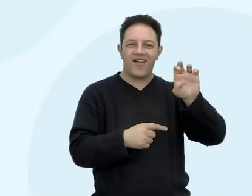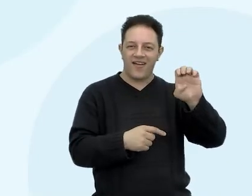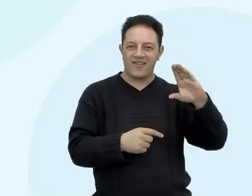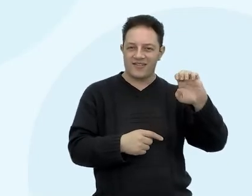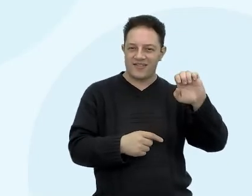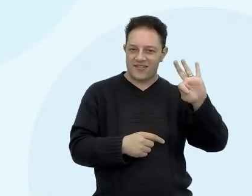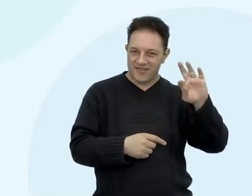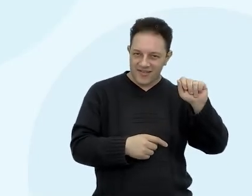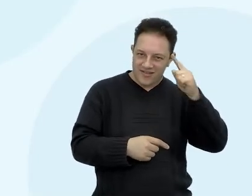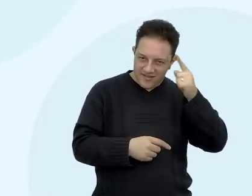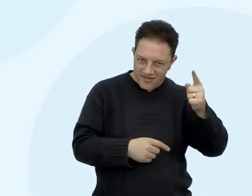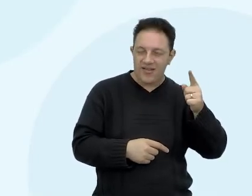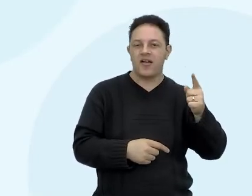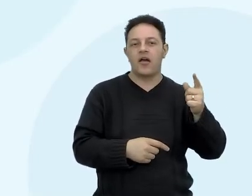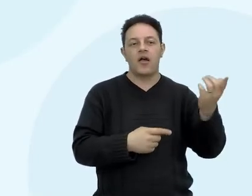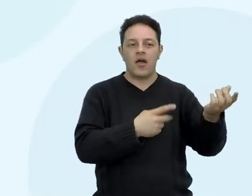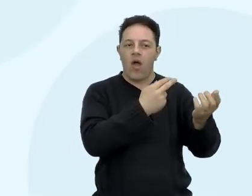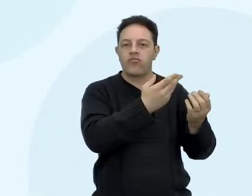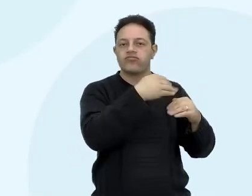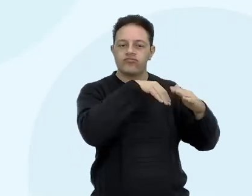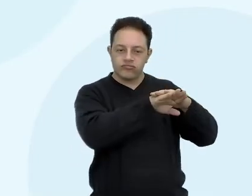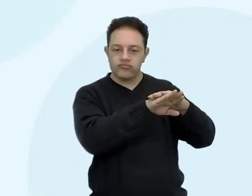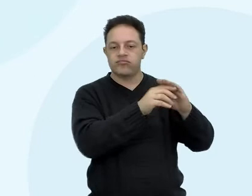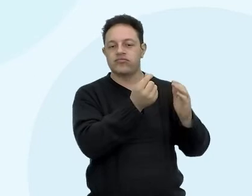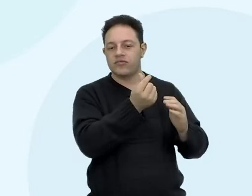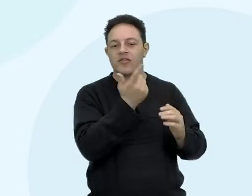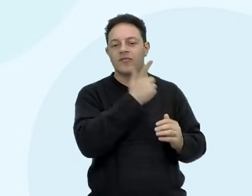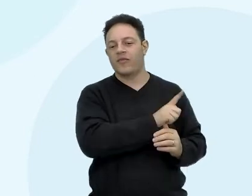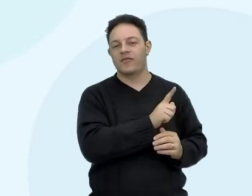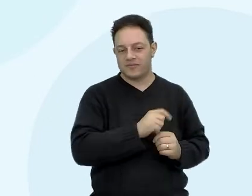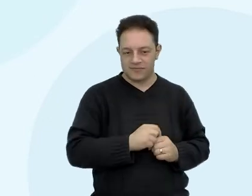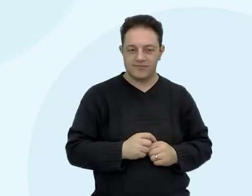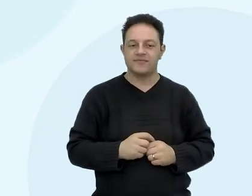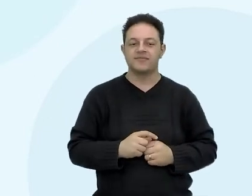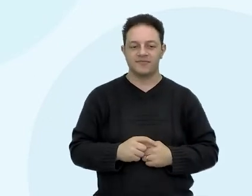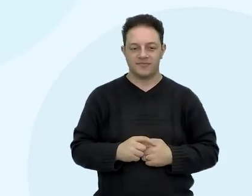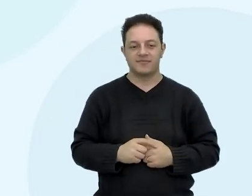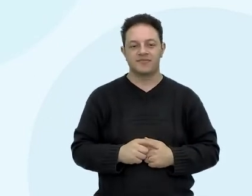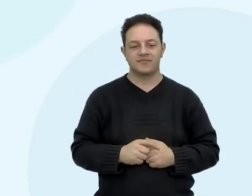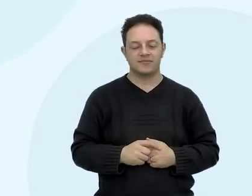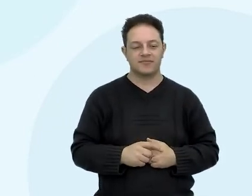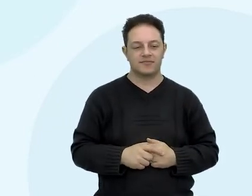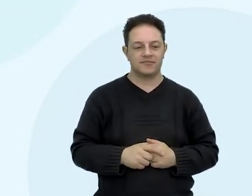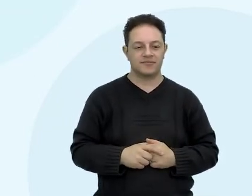receita e despesa, a carta 8 ela sai como uma receita.